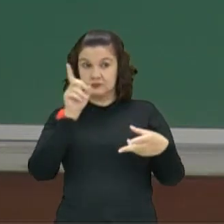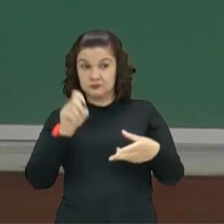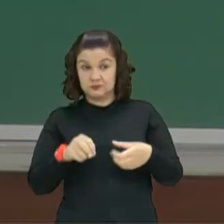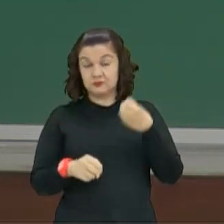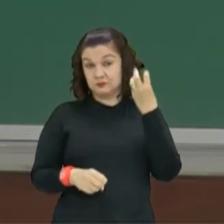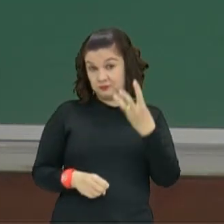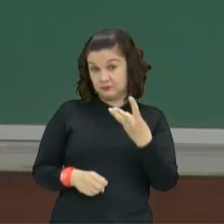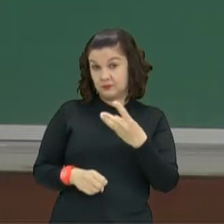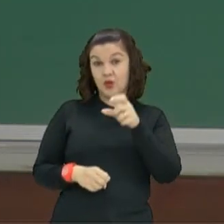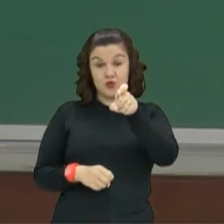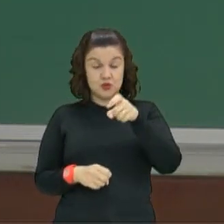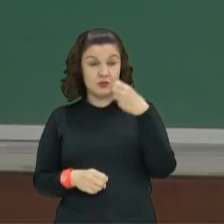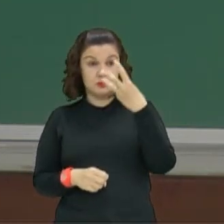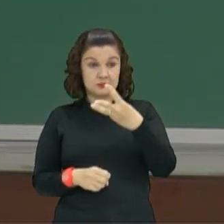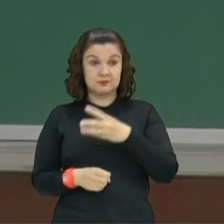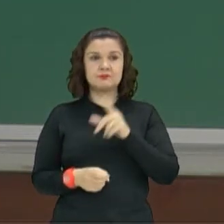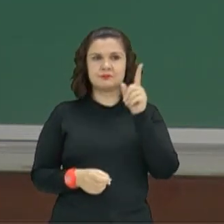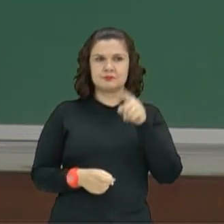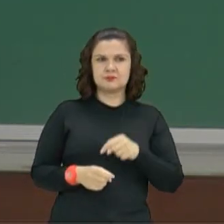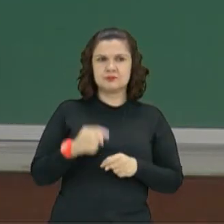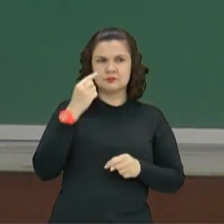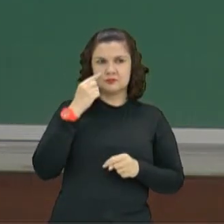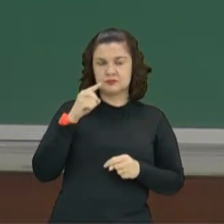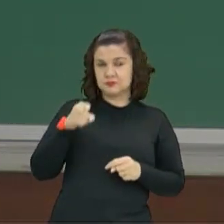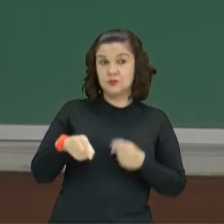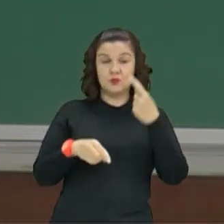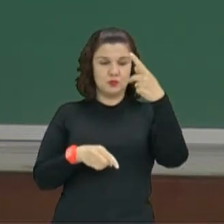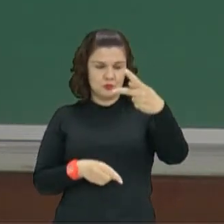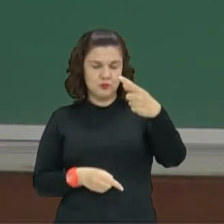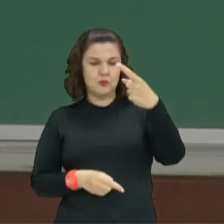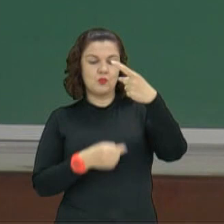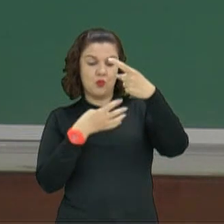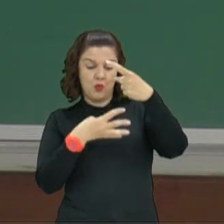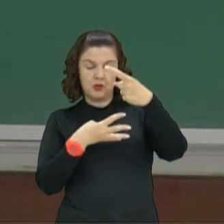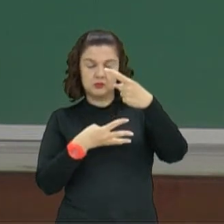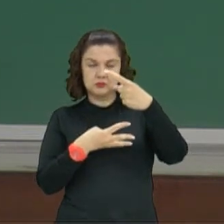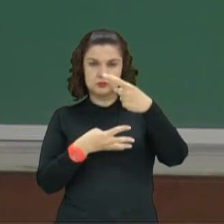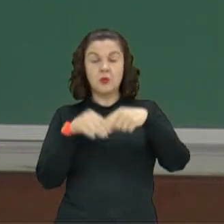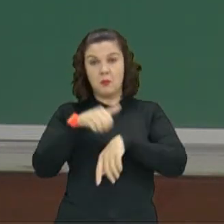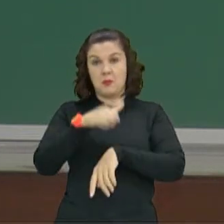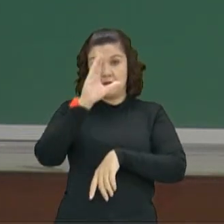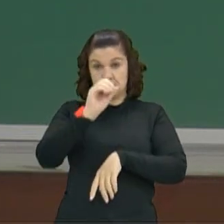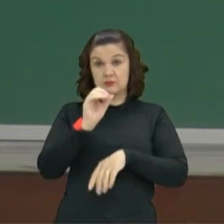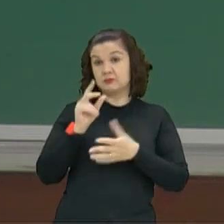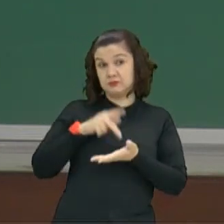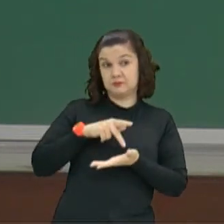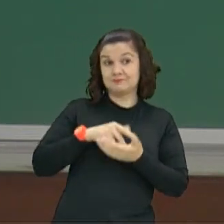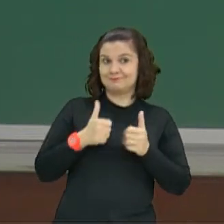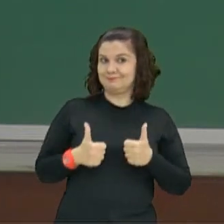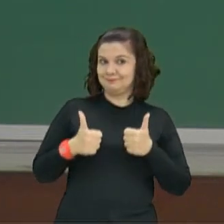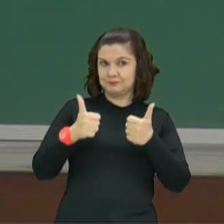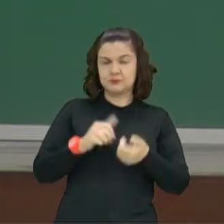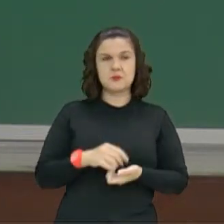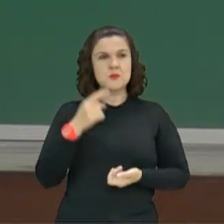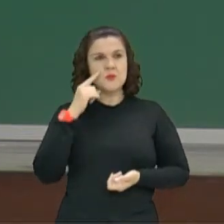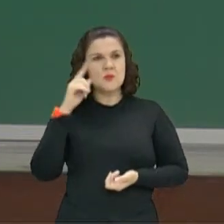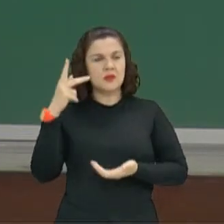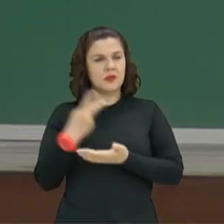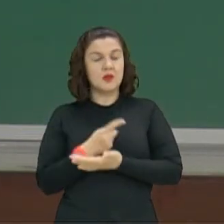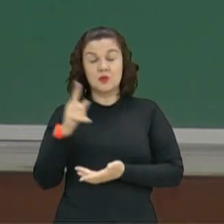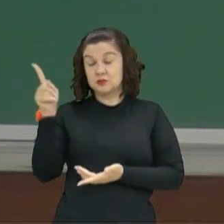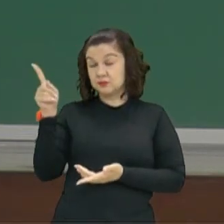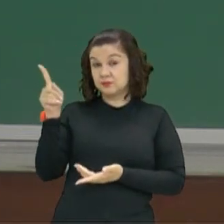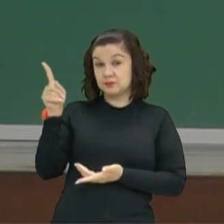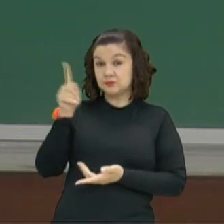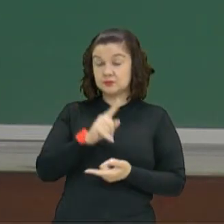3. Será que isso é maior que zero? Olha o valor que deu, 1/4. 1/4 é maior que zero, então é verdadeiro. Legal. Vou fazer a verificação